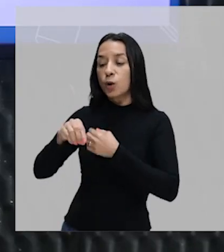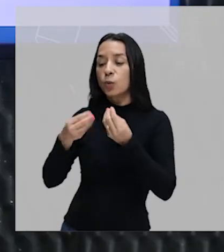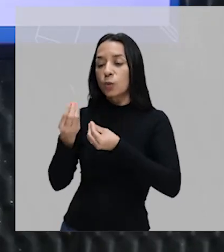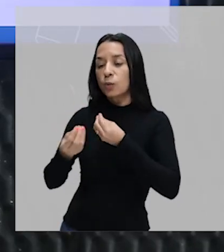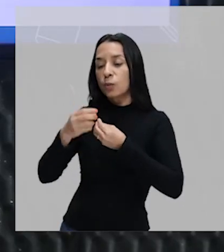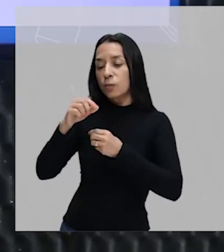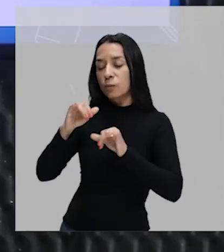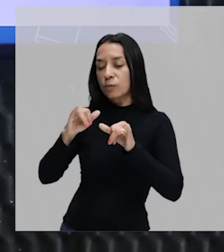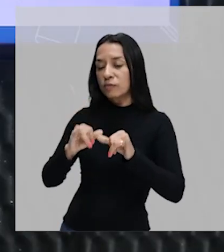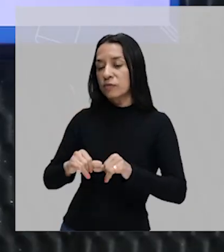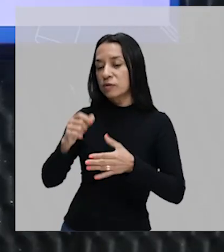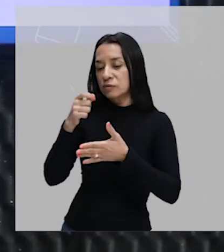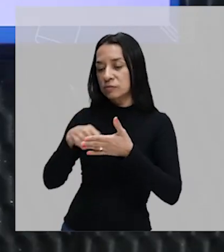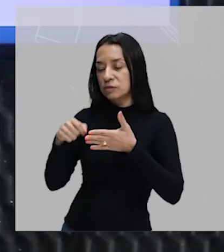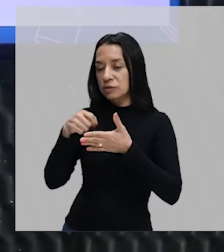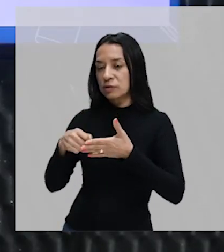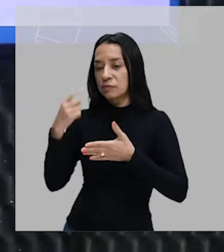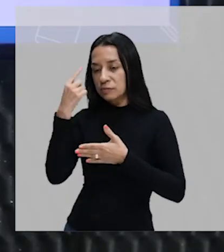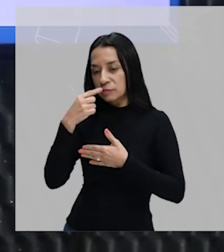em espanhol.